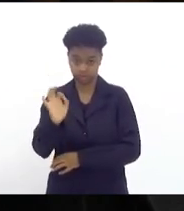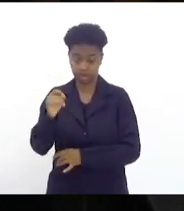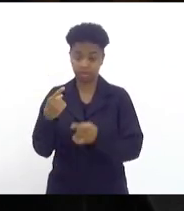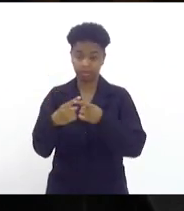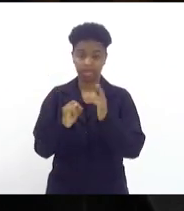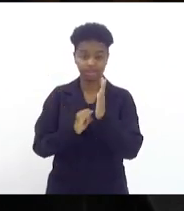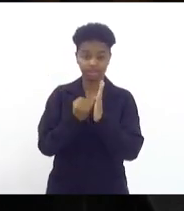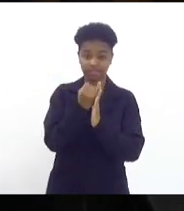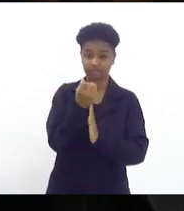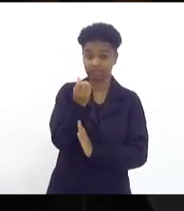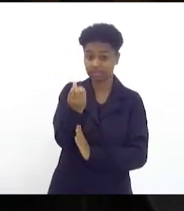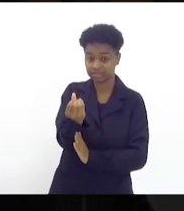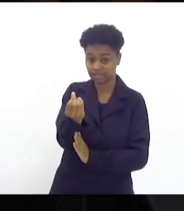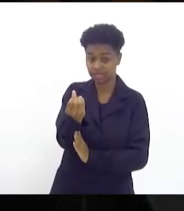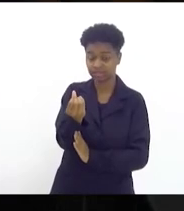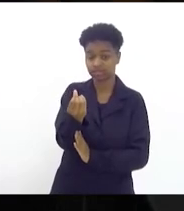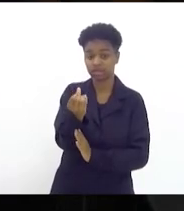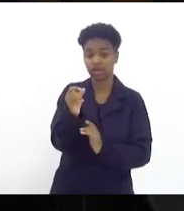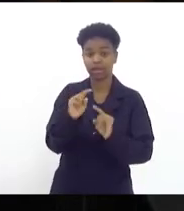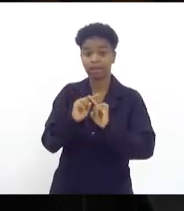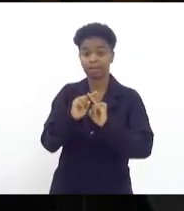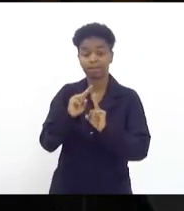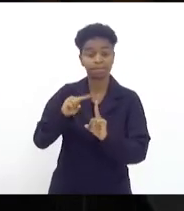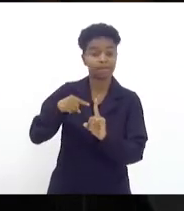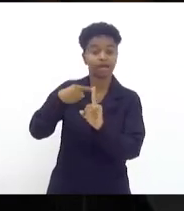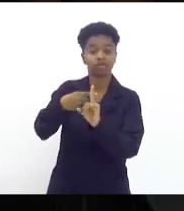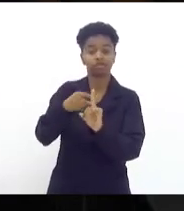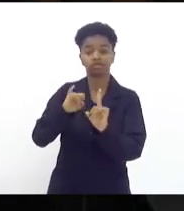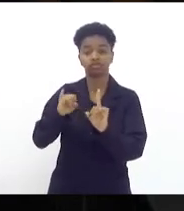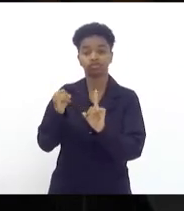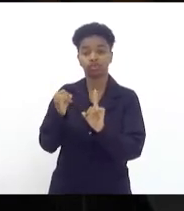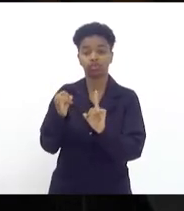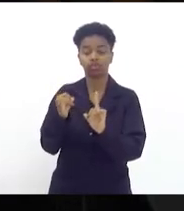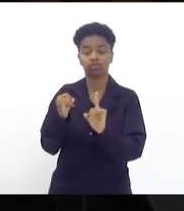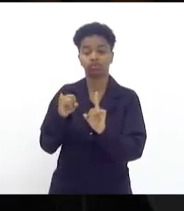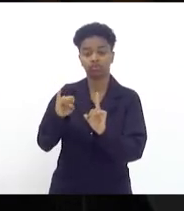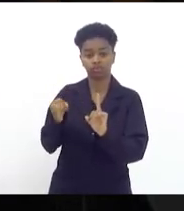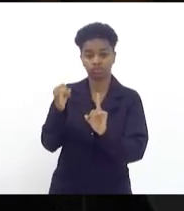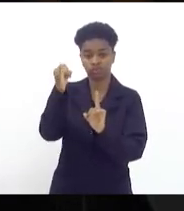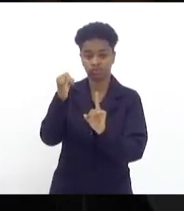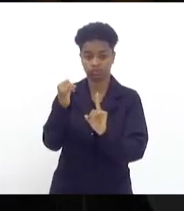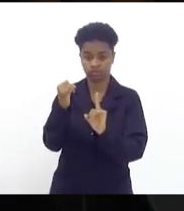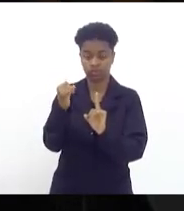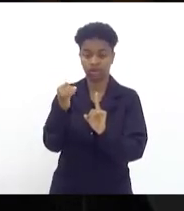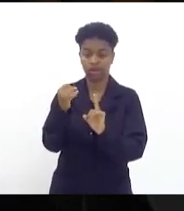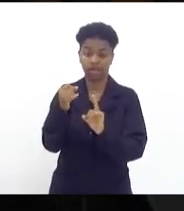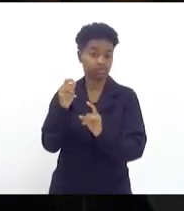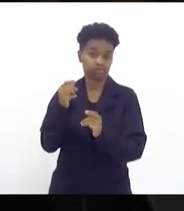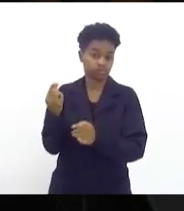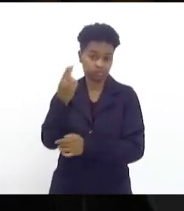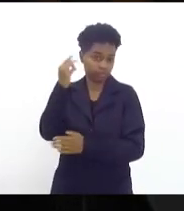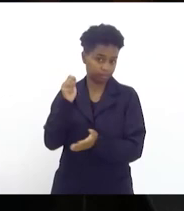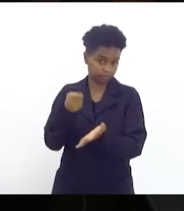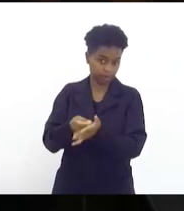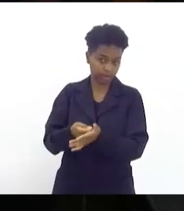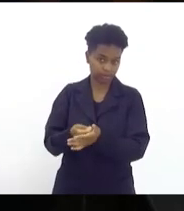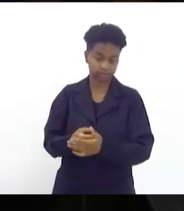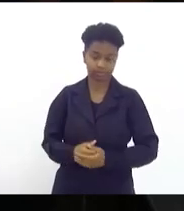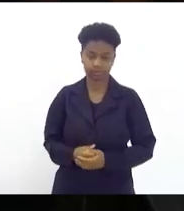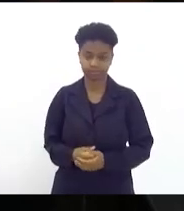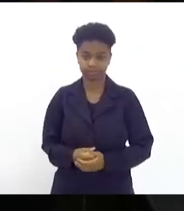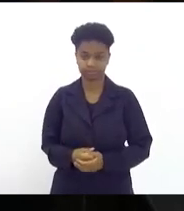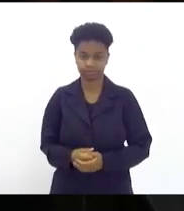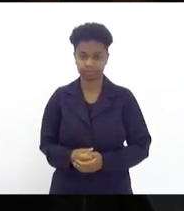mas juros real de 5.2 são impargáveis dito isso